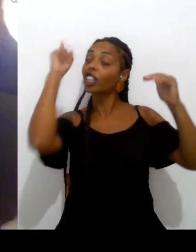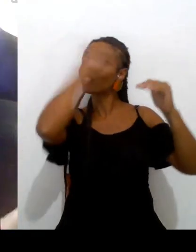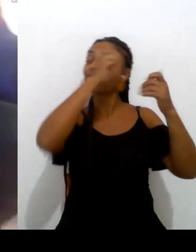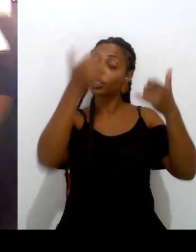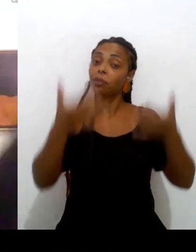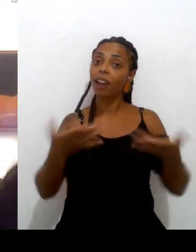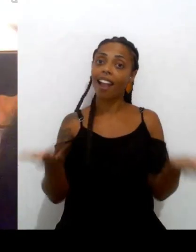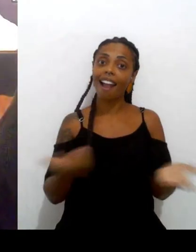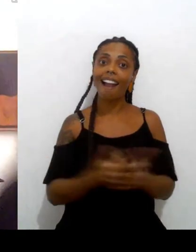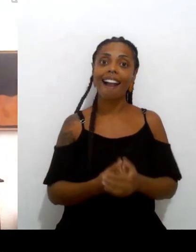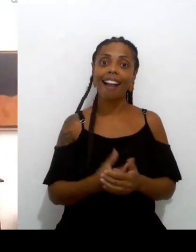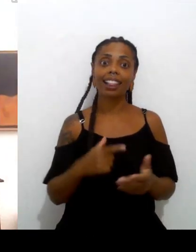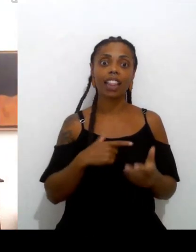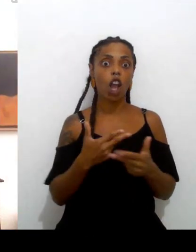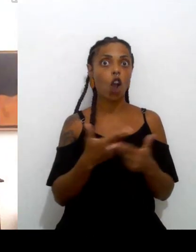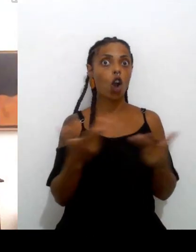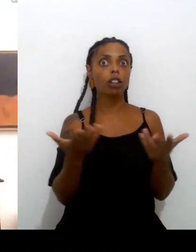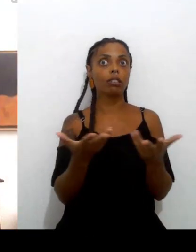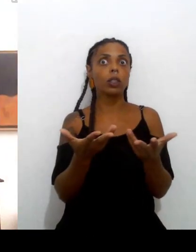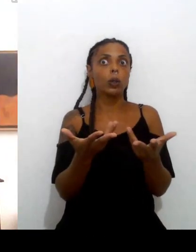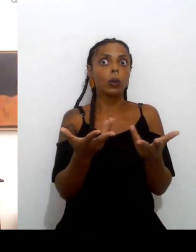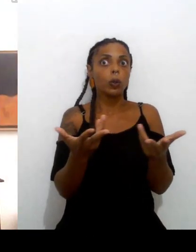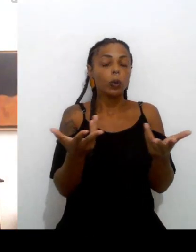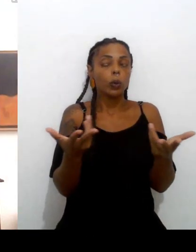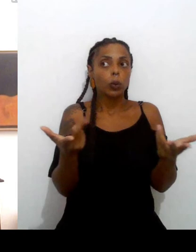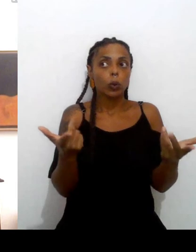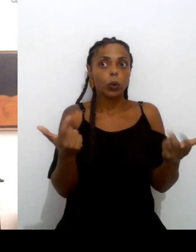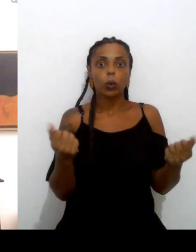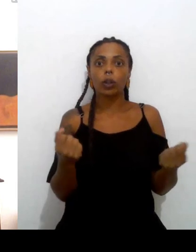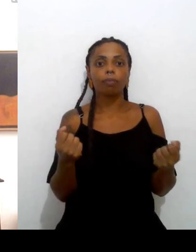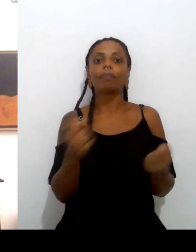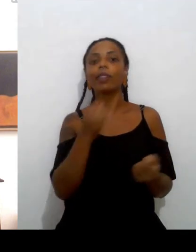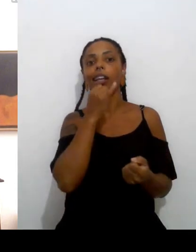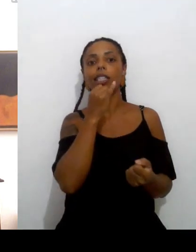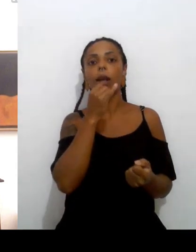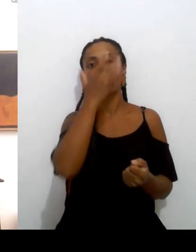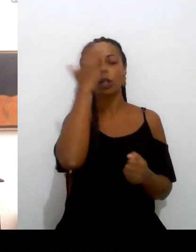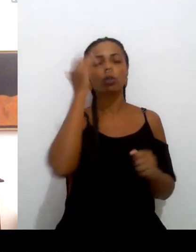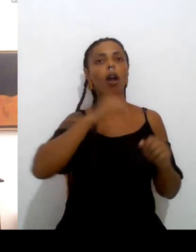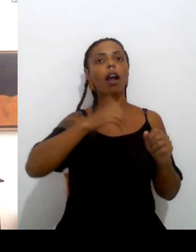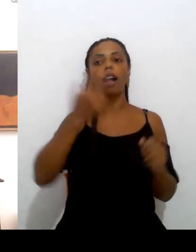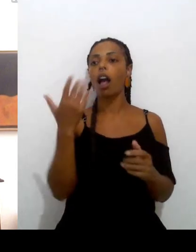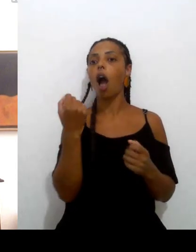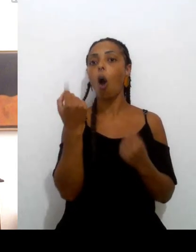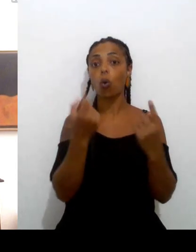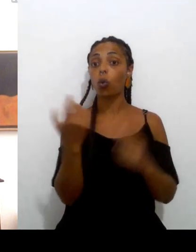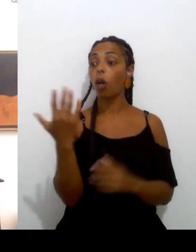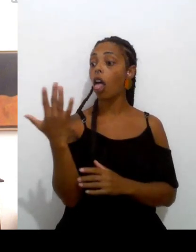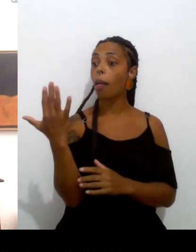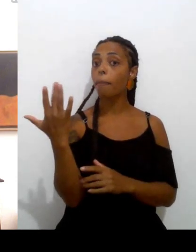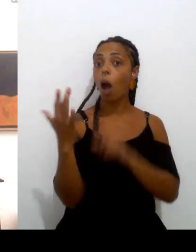há Coisas extraordinárias por exemplo as pessoas às vezes pintam com os dedos